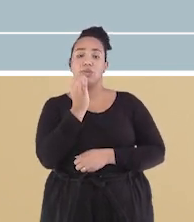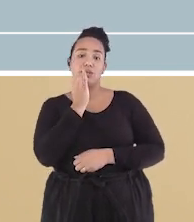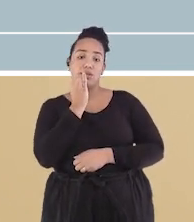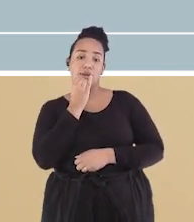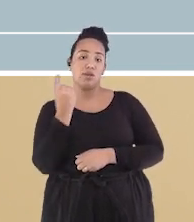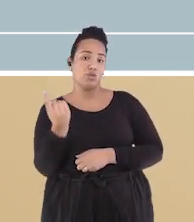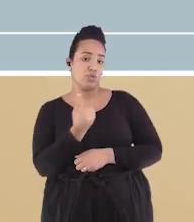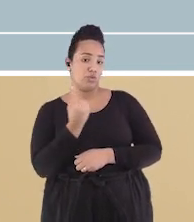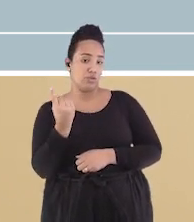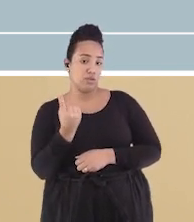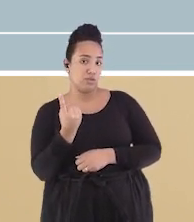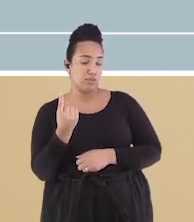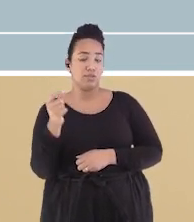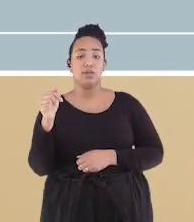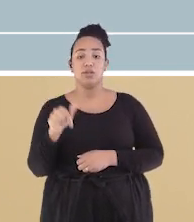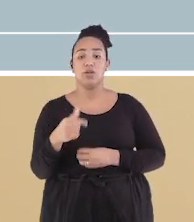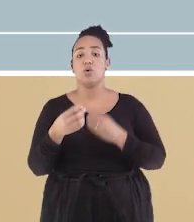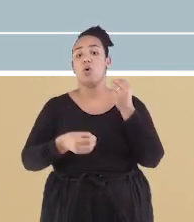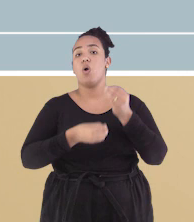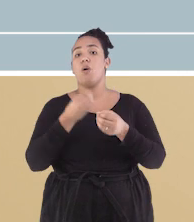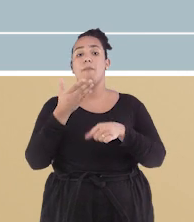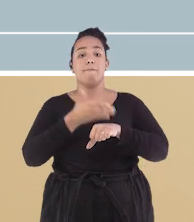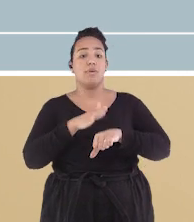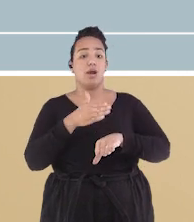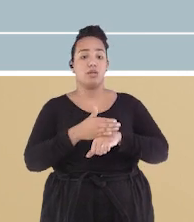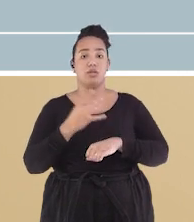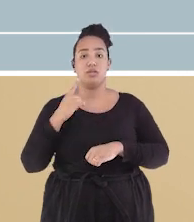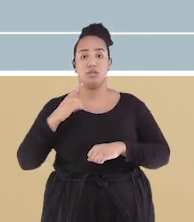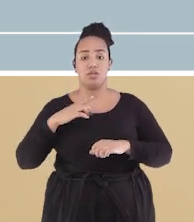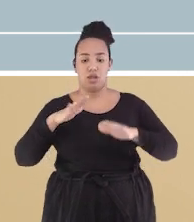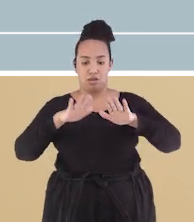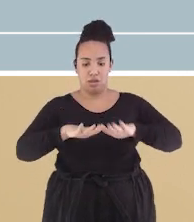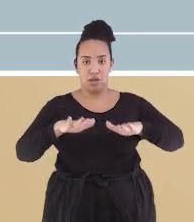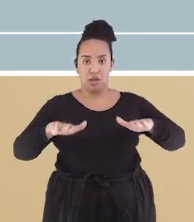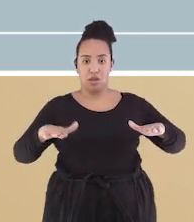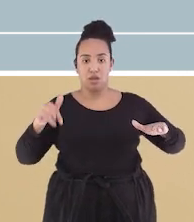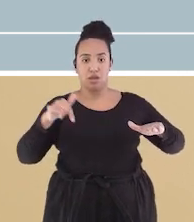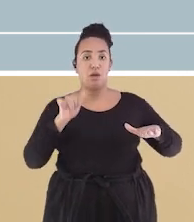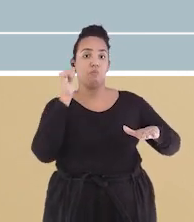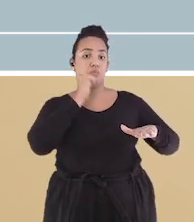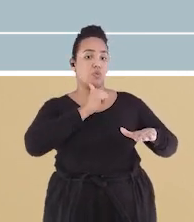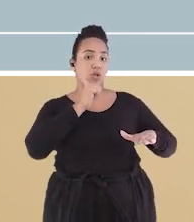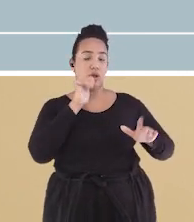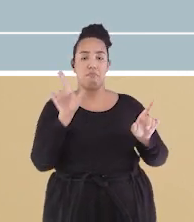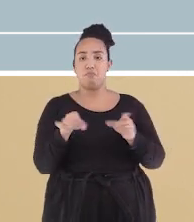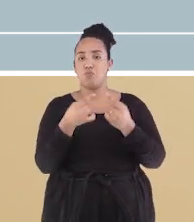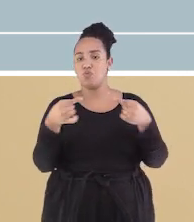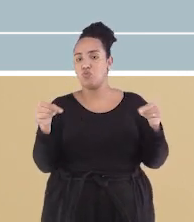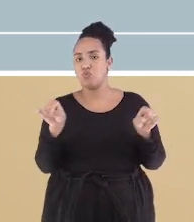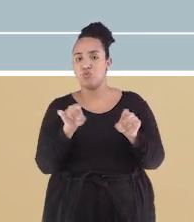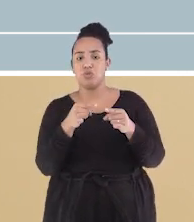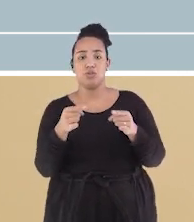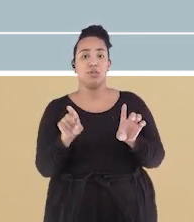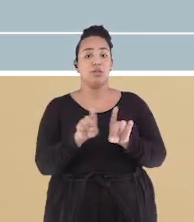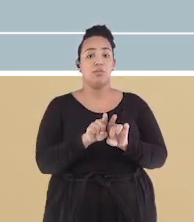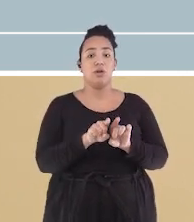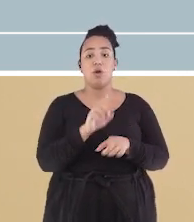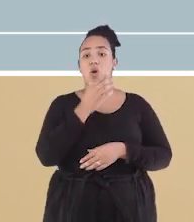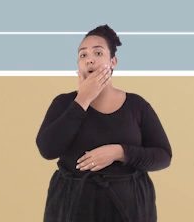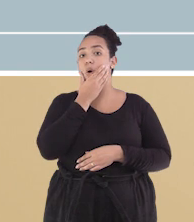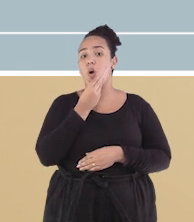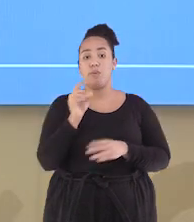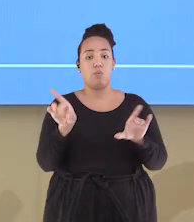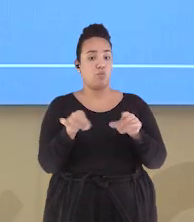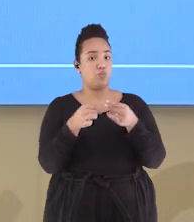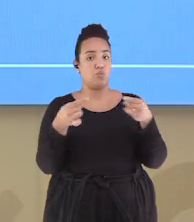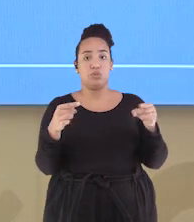Nele, os exercícios são realizados em um tablado, onde as mulheres se apresentam com música, enquanto os homens se apresentam sem